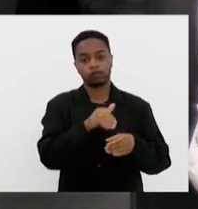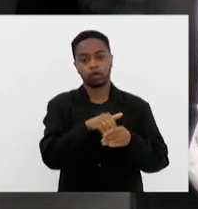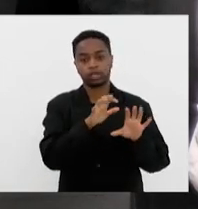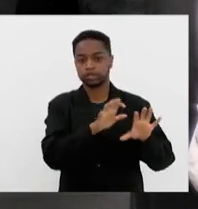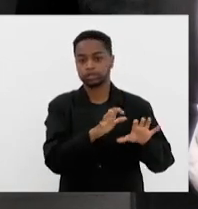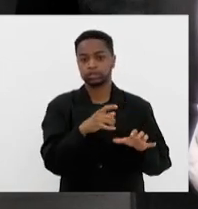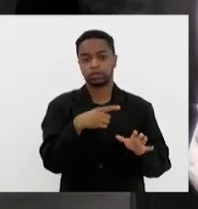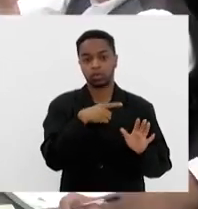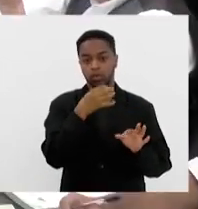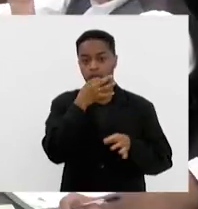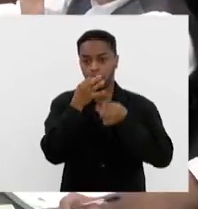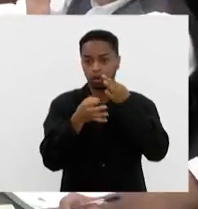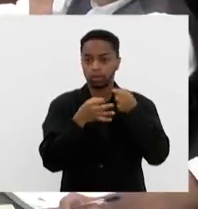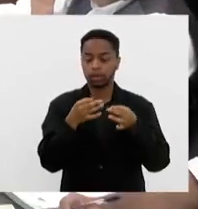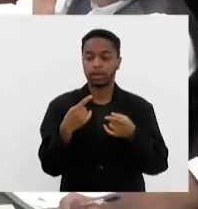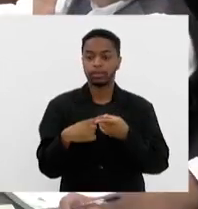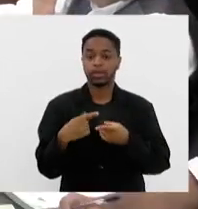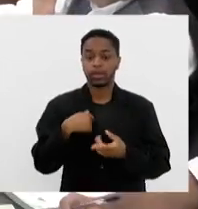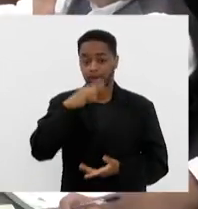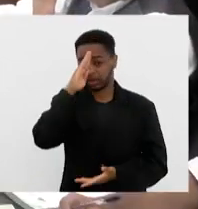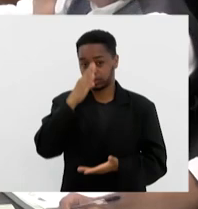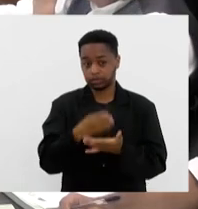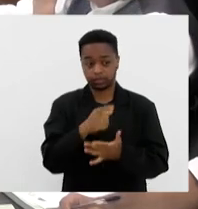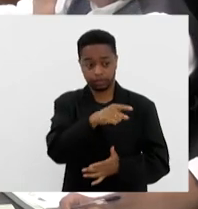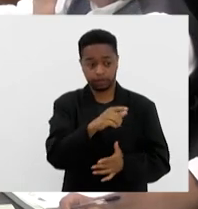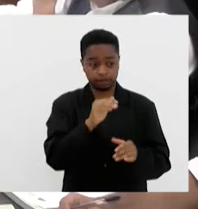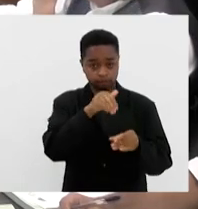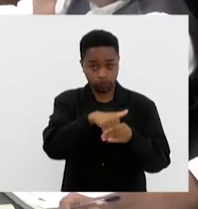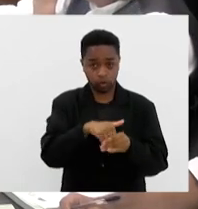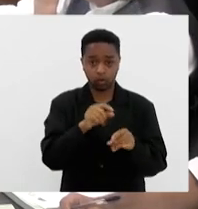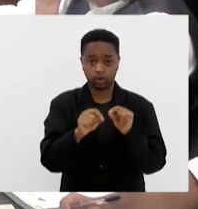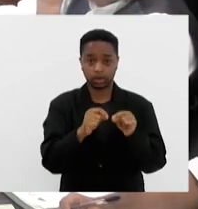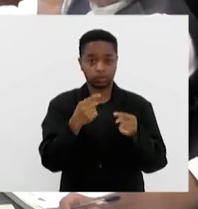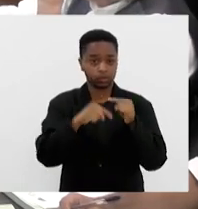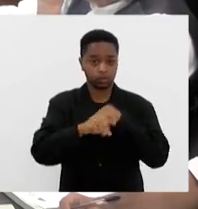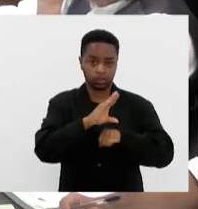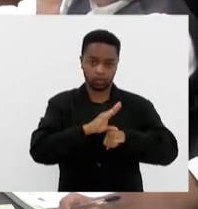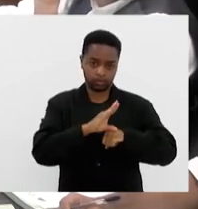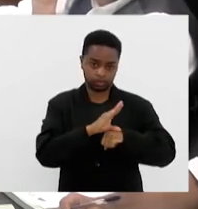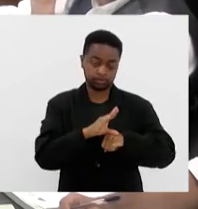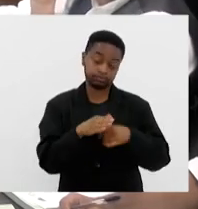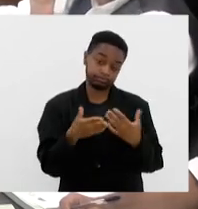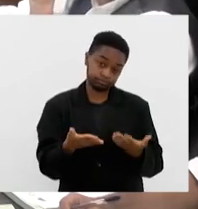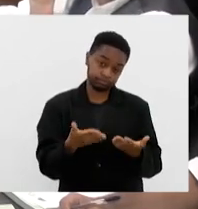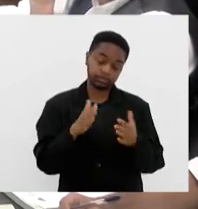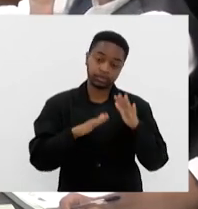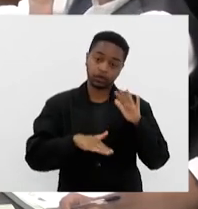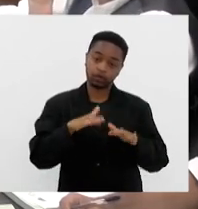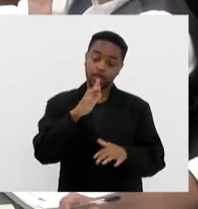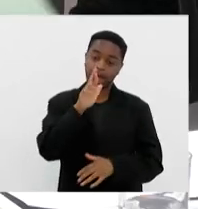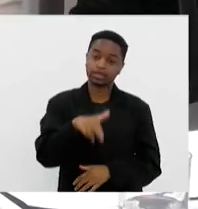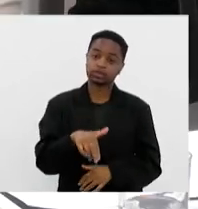argumento. Porque, na verdade, o dispositivo do voto de Vossa Excelência vai ser pela inconstitucionalidade. Talvez as razões